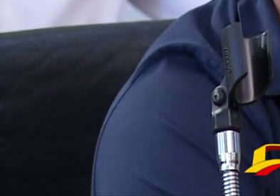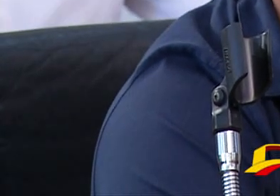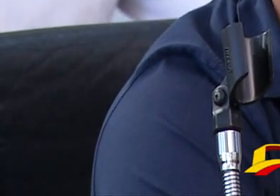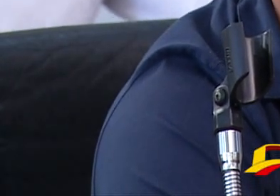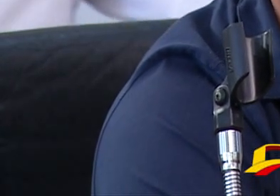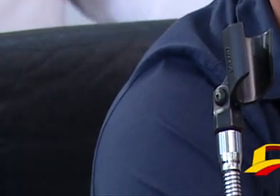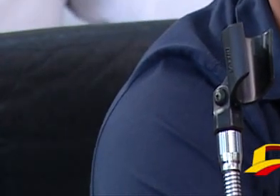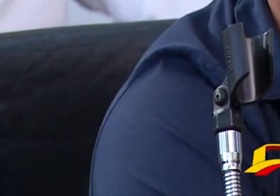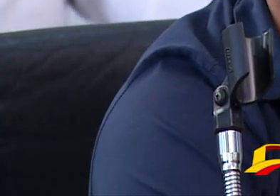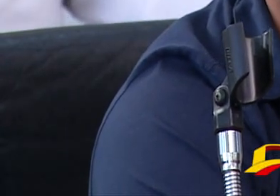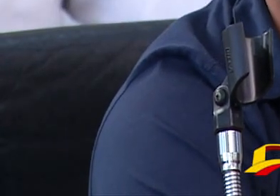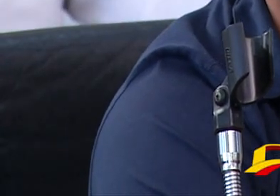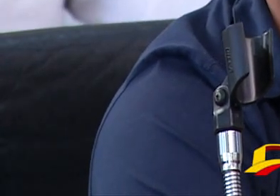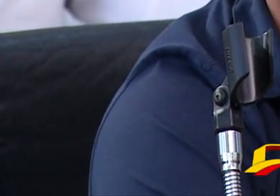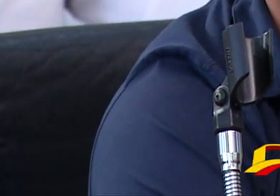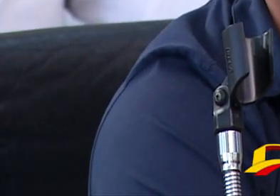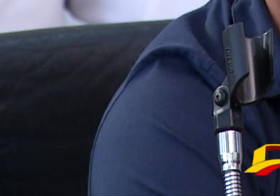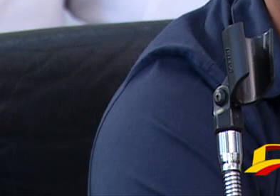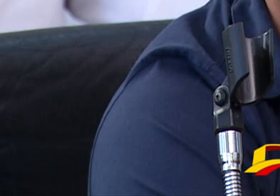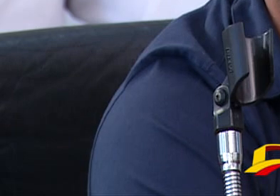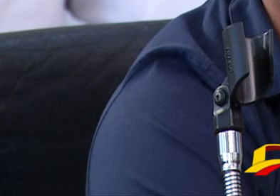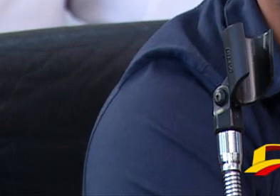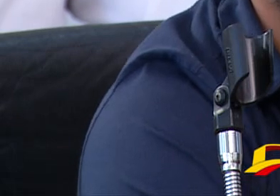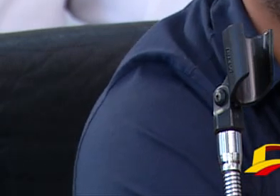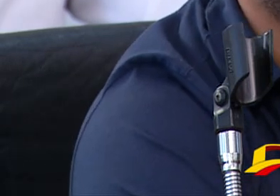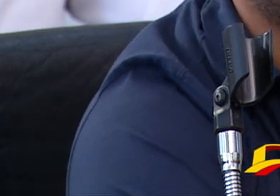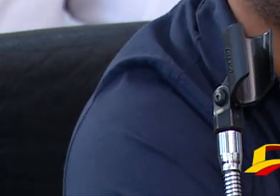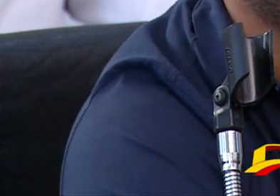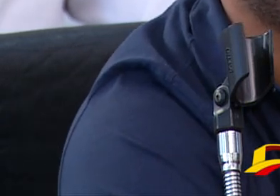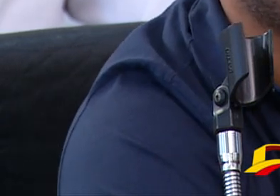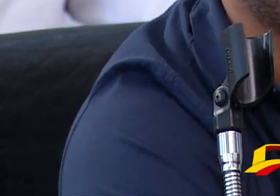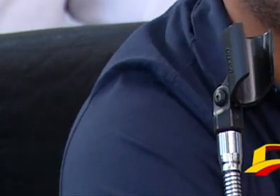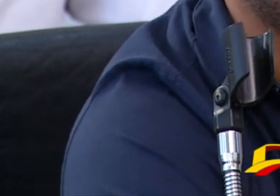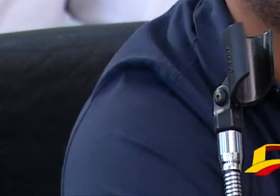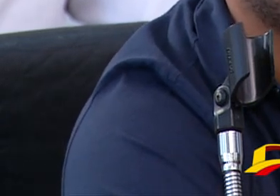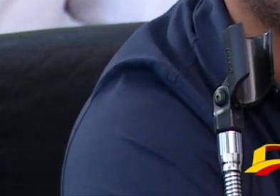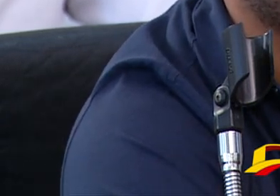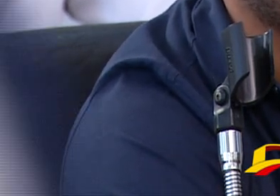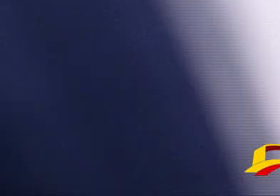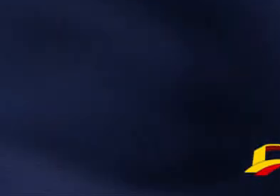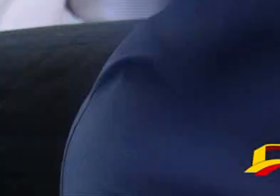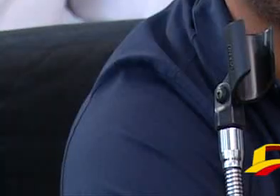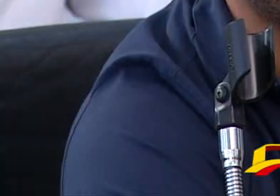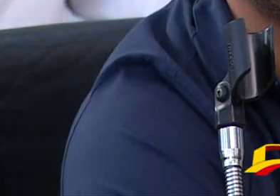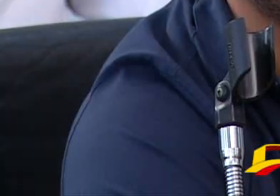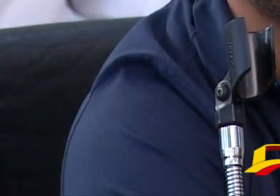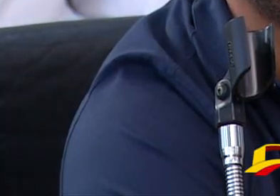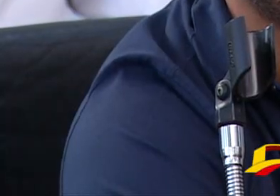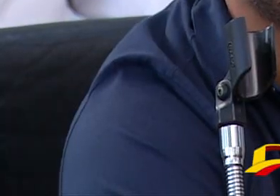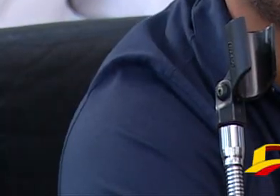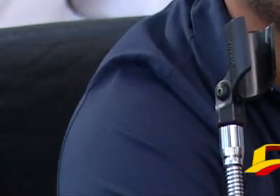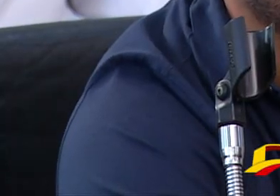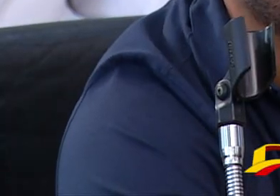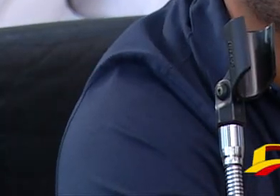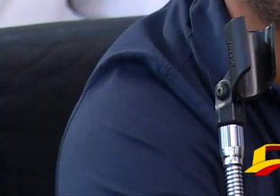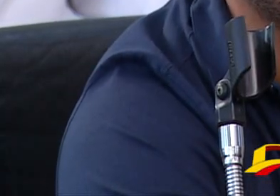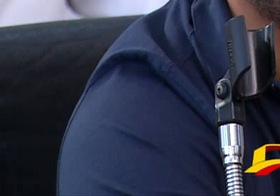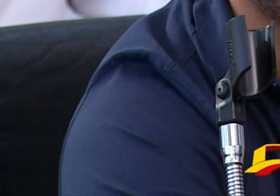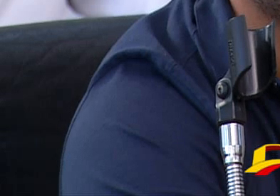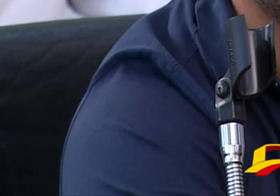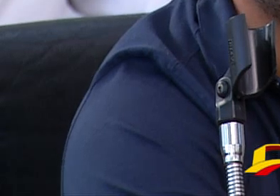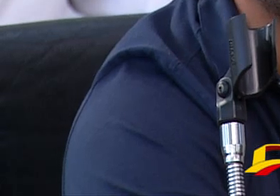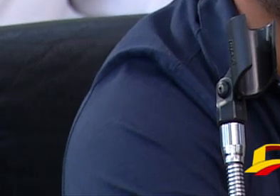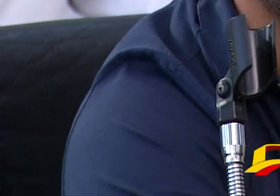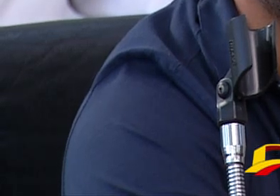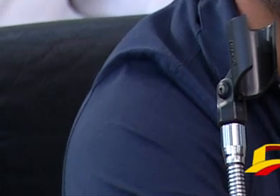ao Pitico e ele tá desmontado foi desmontado e vai para leilão agora porque a revitalização dele foi